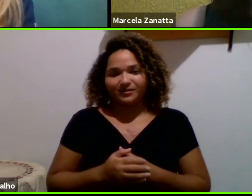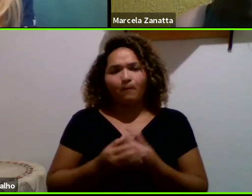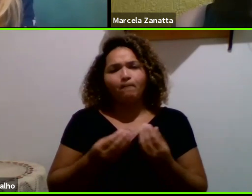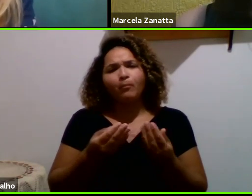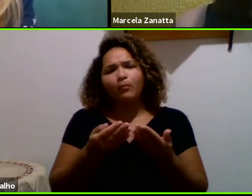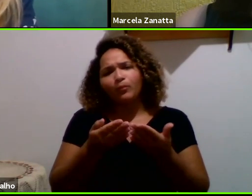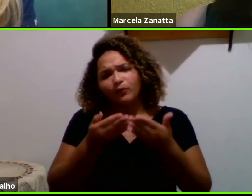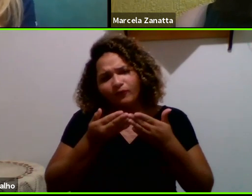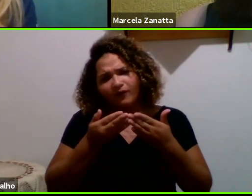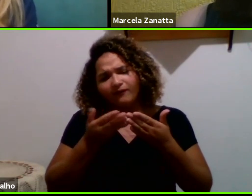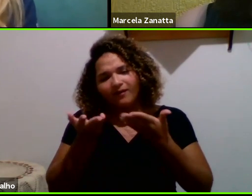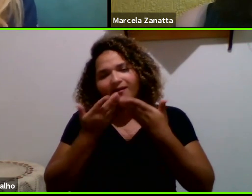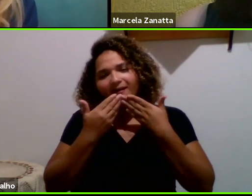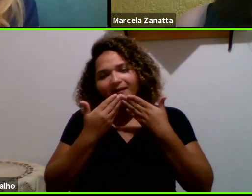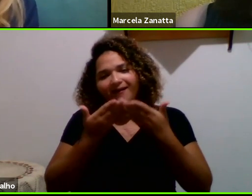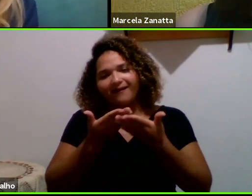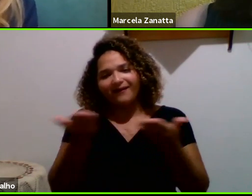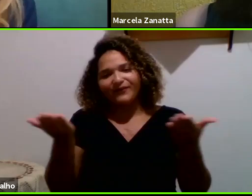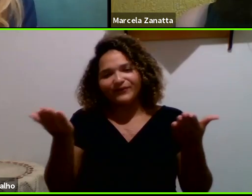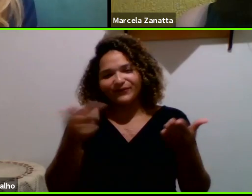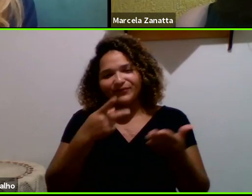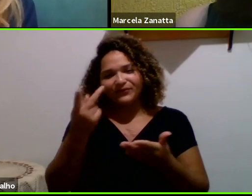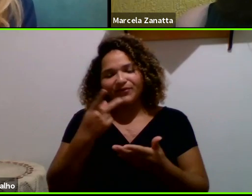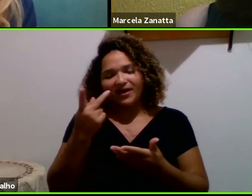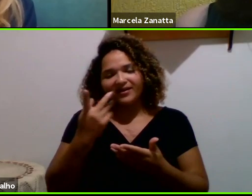eu agradeço. Muito obrigada.